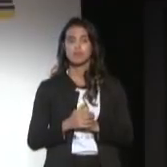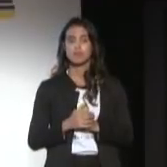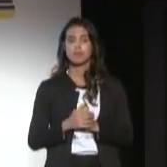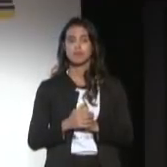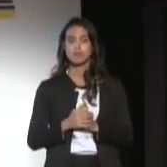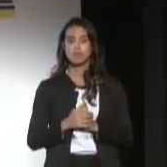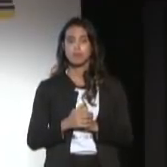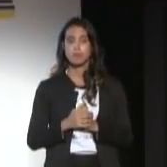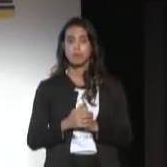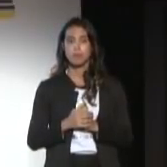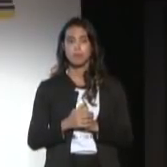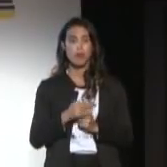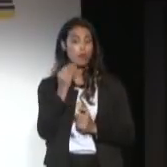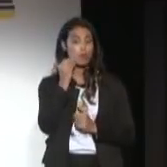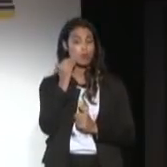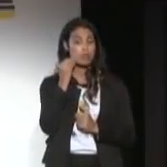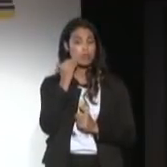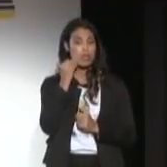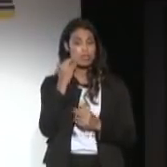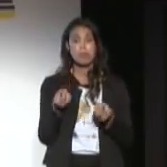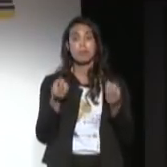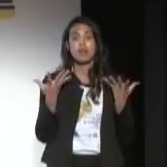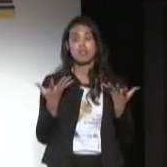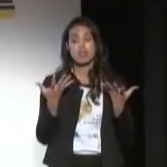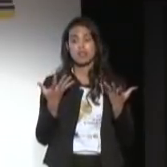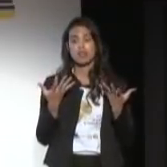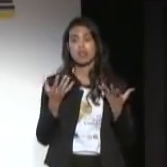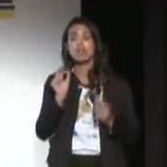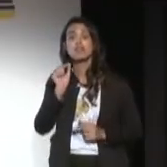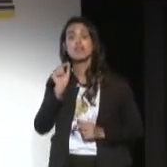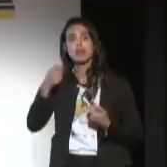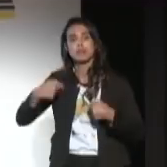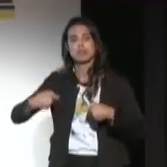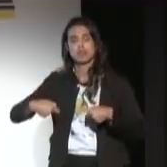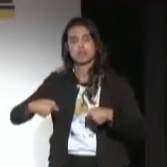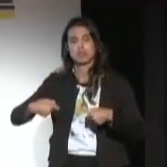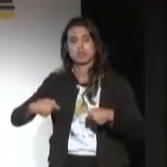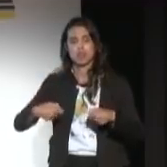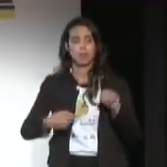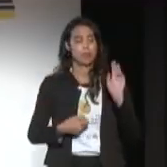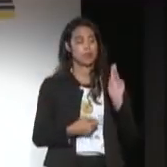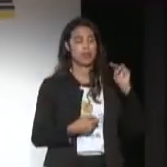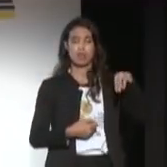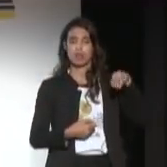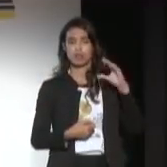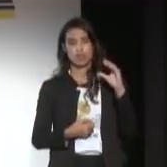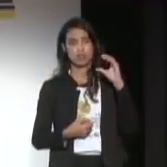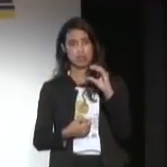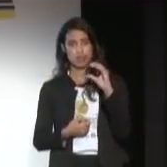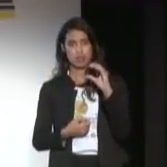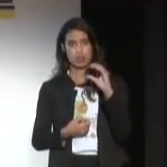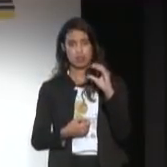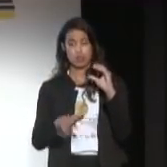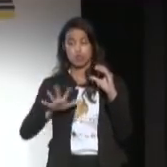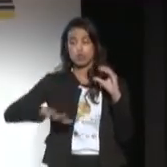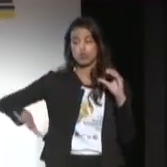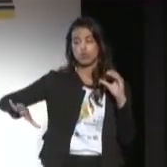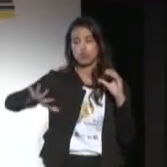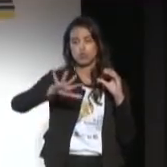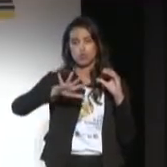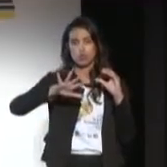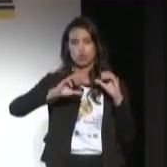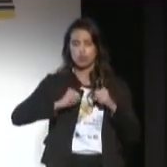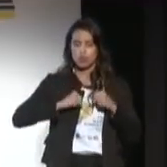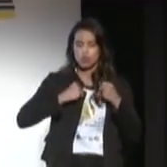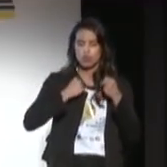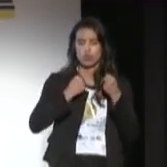atenção de oportunidade para quê e para quem. Tá? Na BNCC, se nós não tivermos um esforço coletivo de discutir,